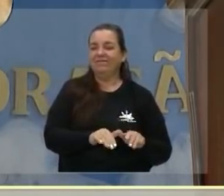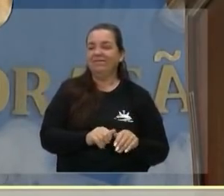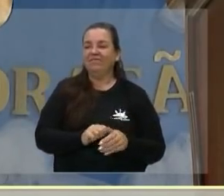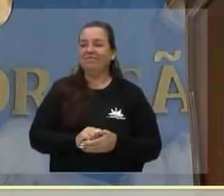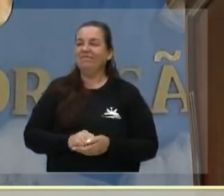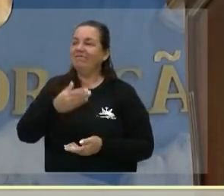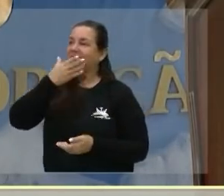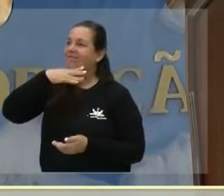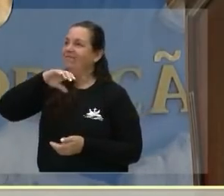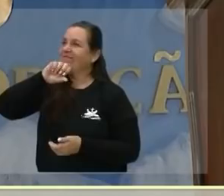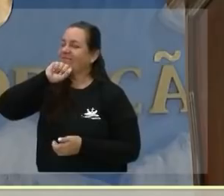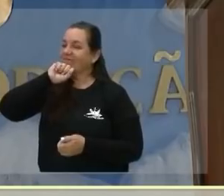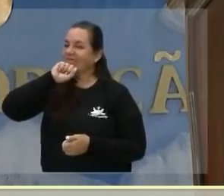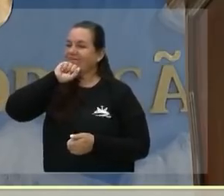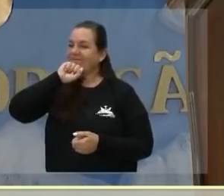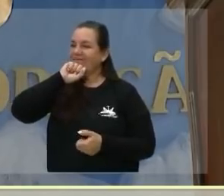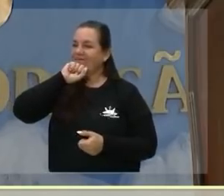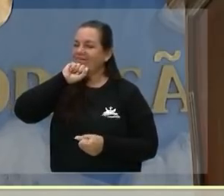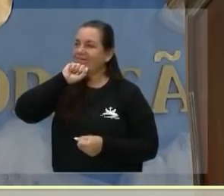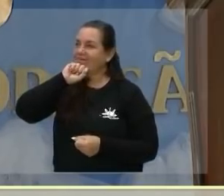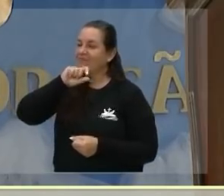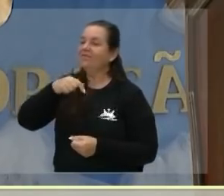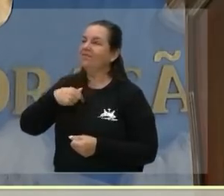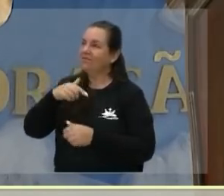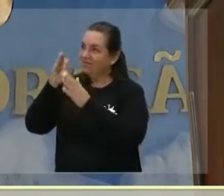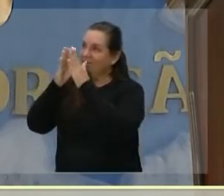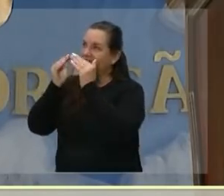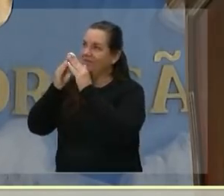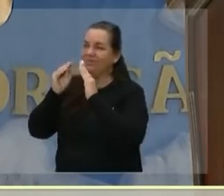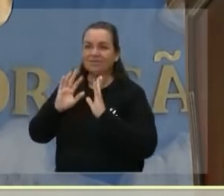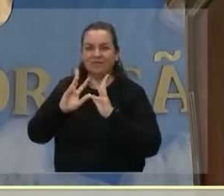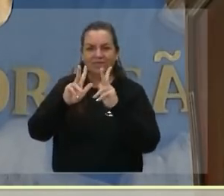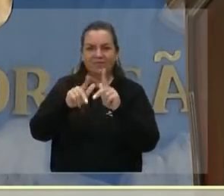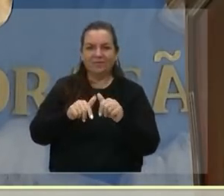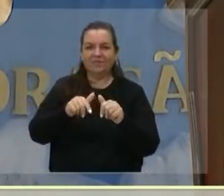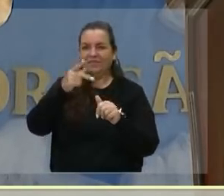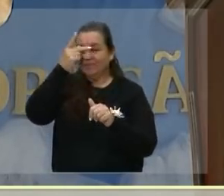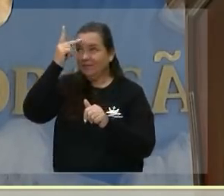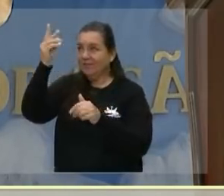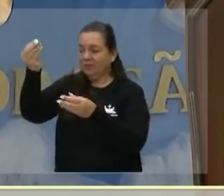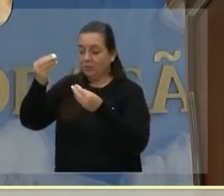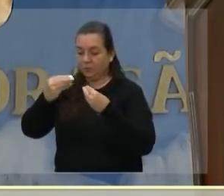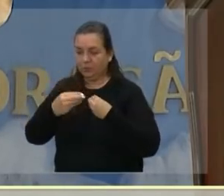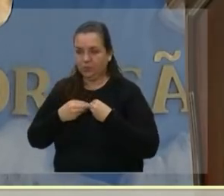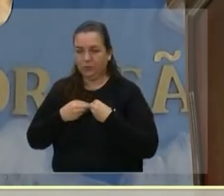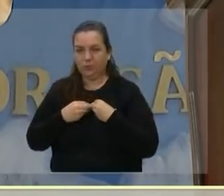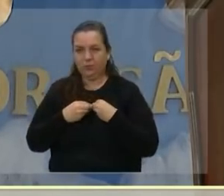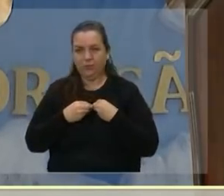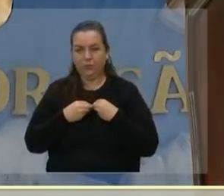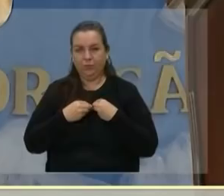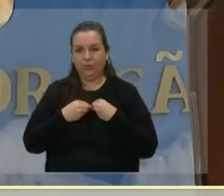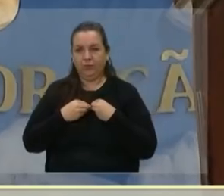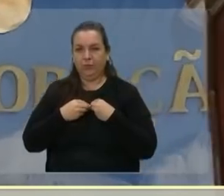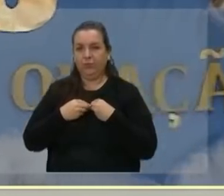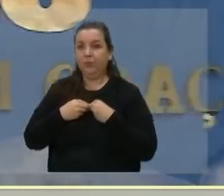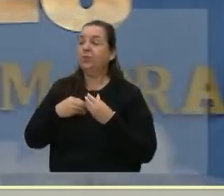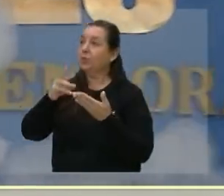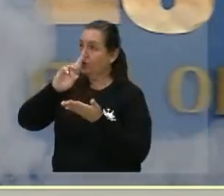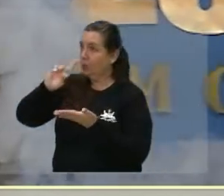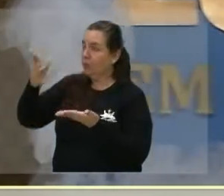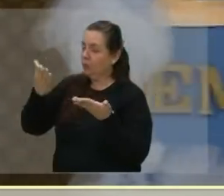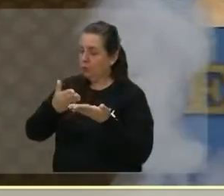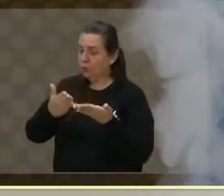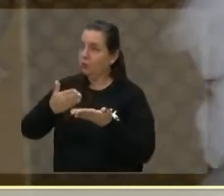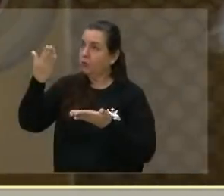o pai eu rogo por aqueles que me destes oi e o senhor hoje está